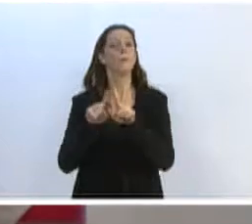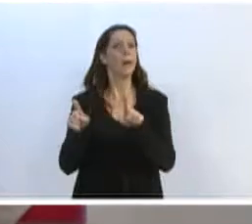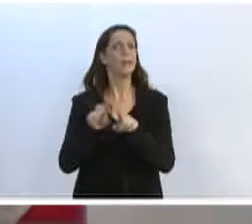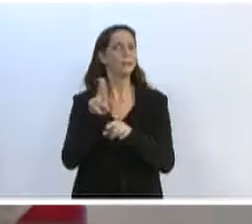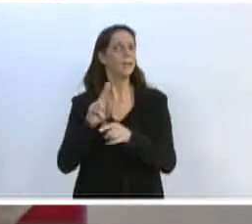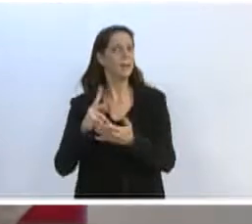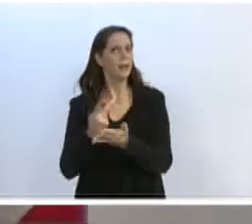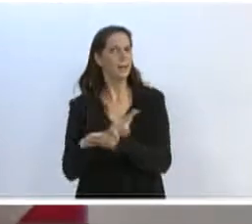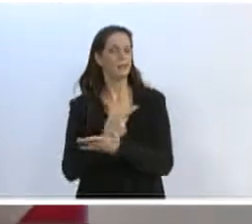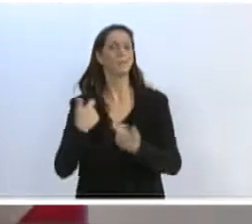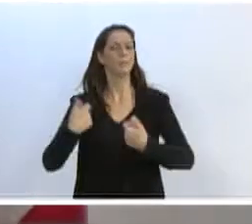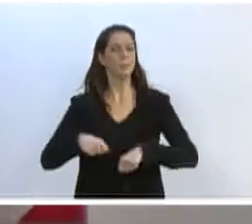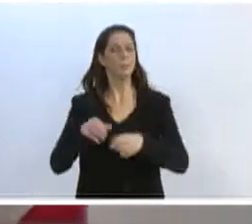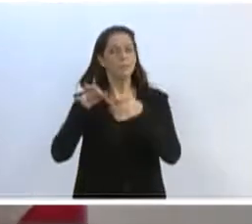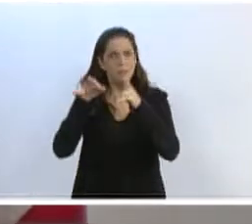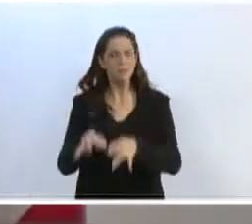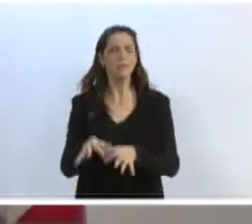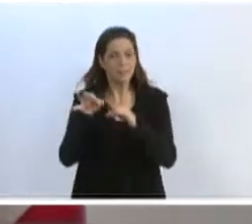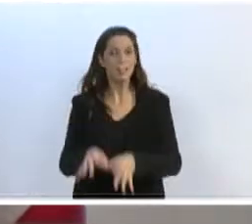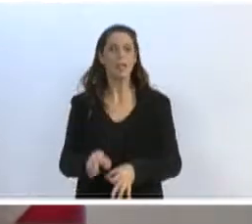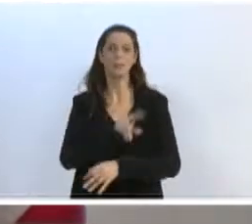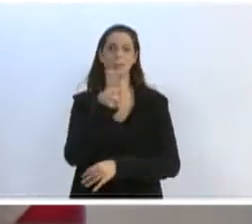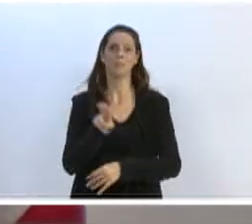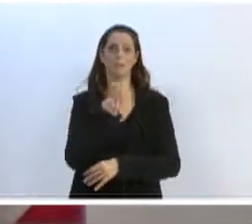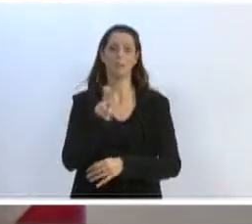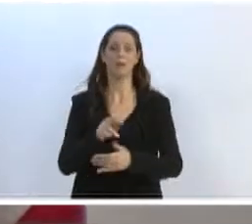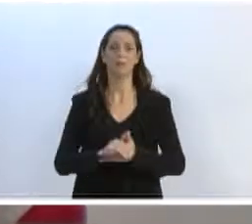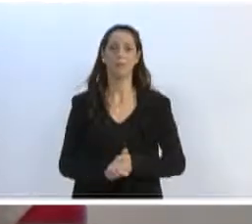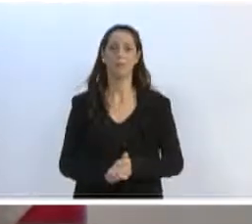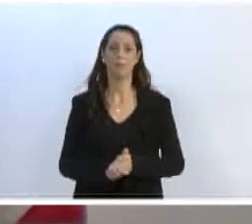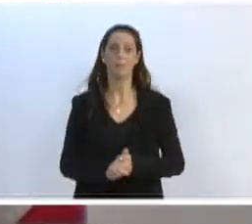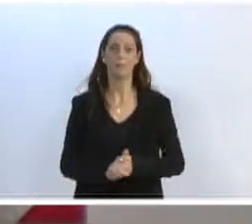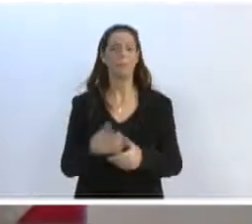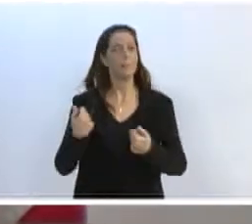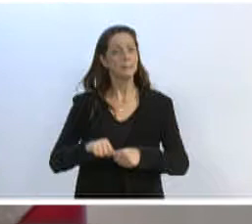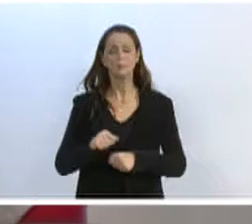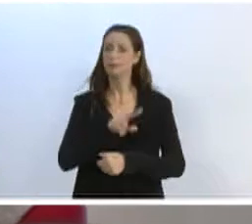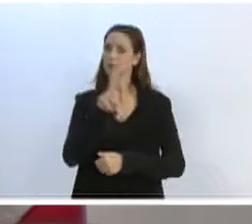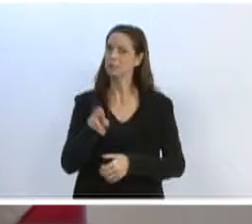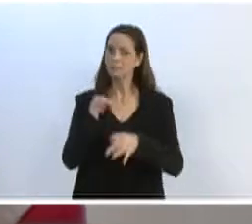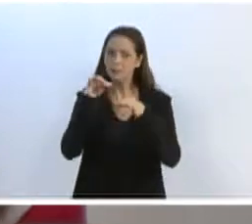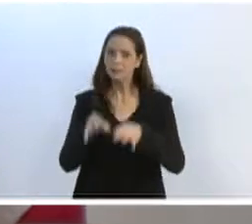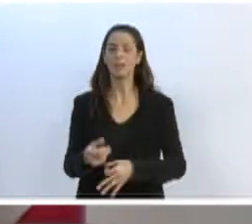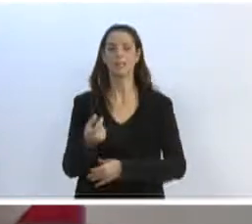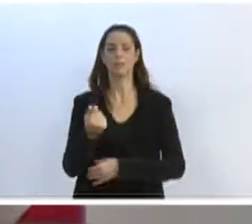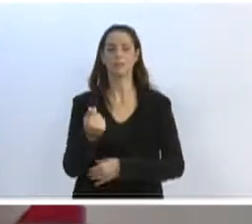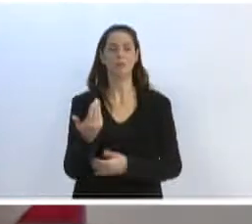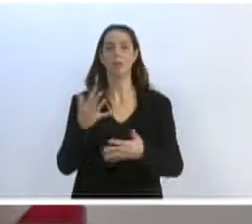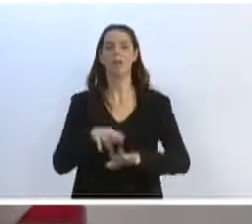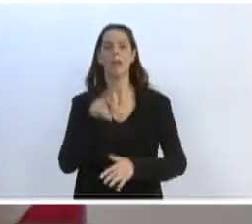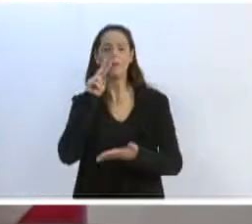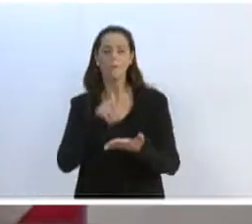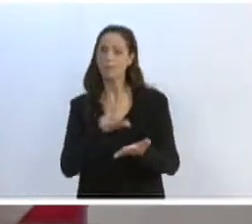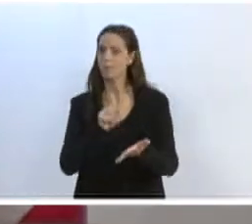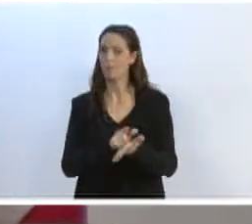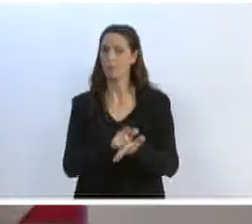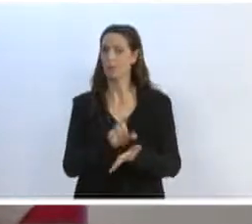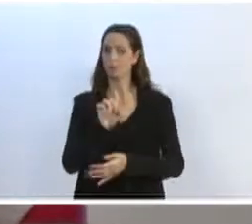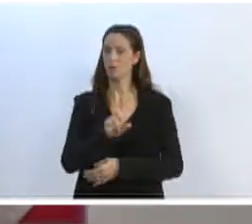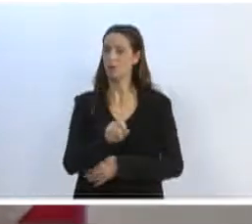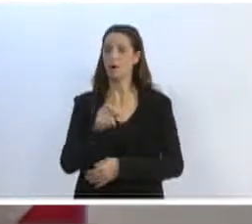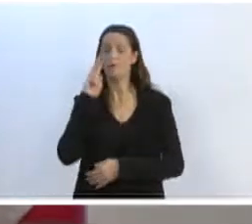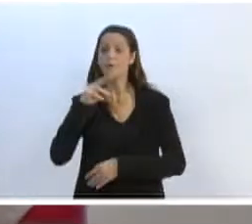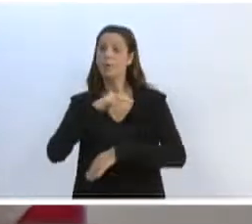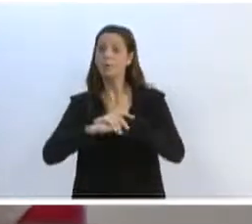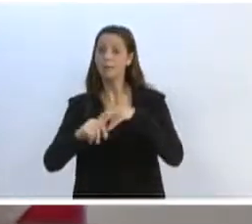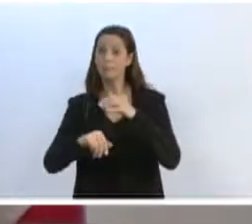presidente agora quero ver também a aplicação dos recursos em uma aplicação do recurso não só no papel dando sequência é